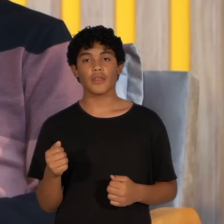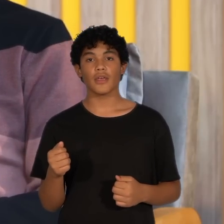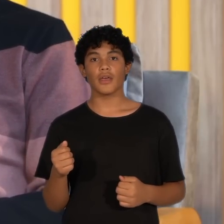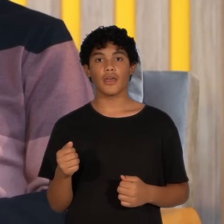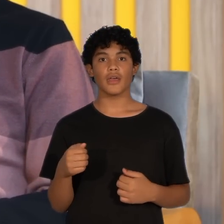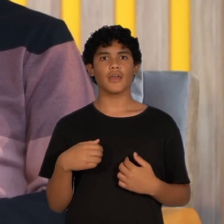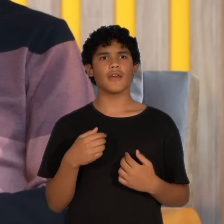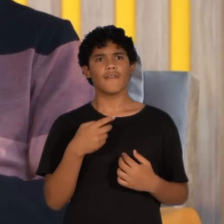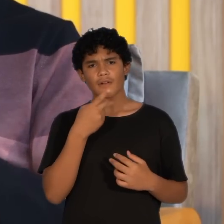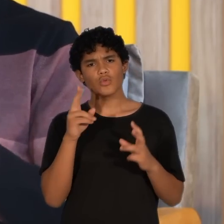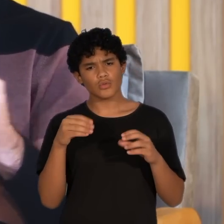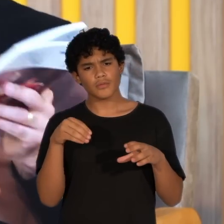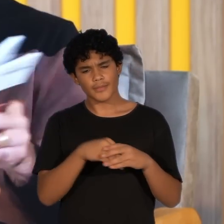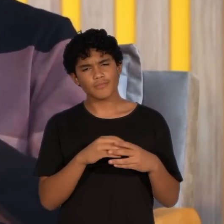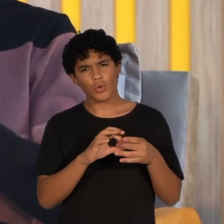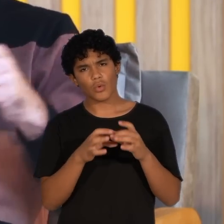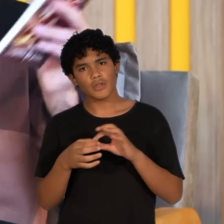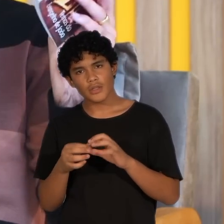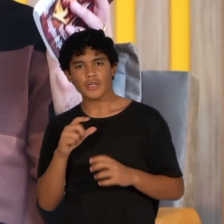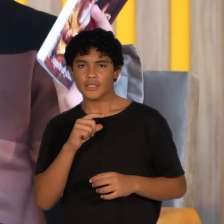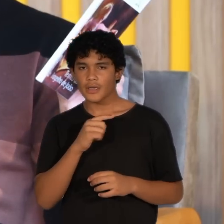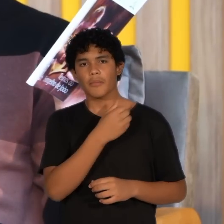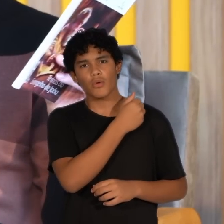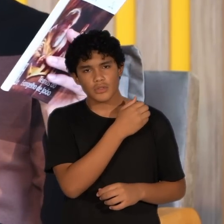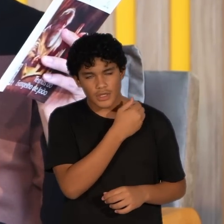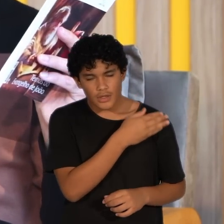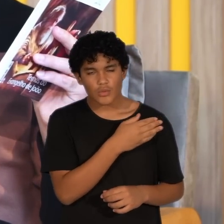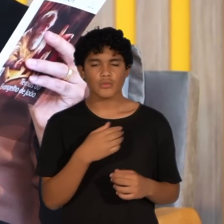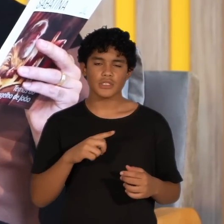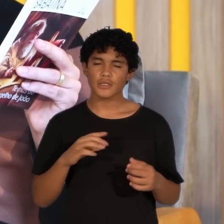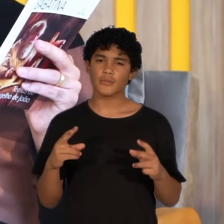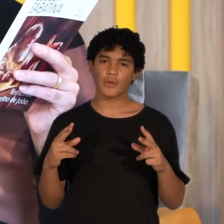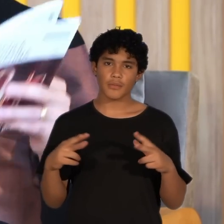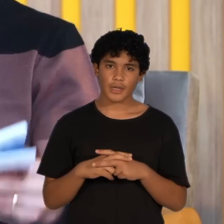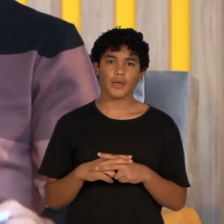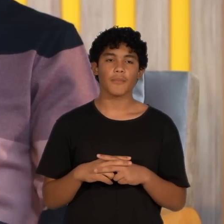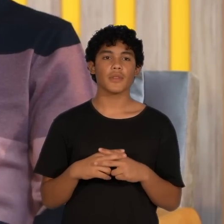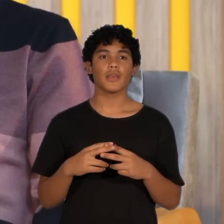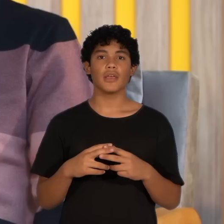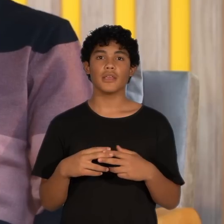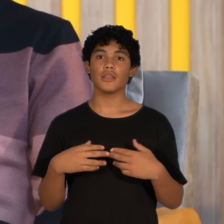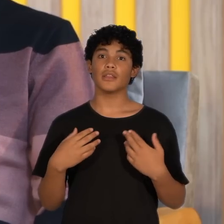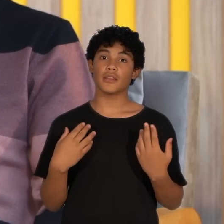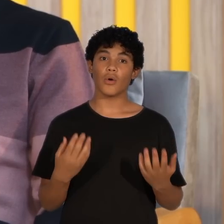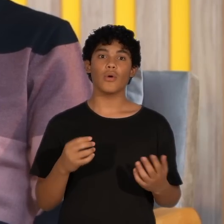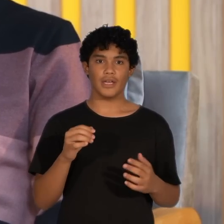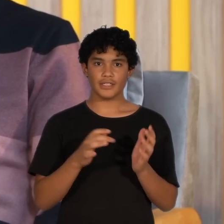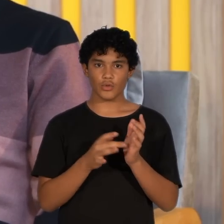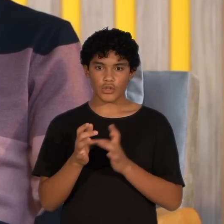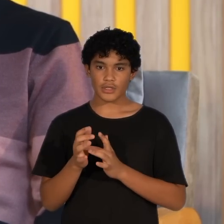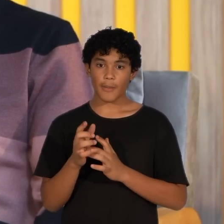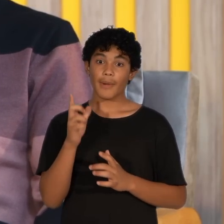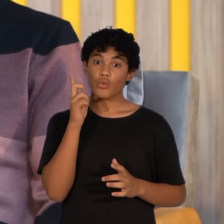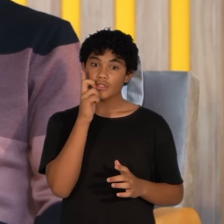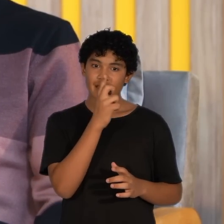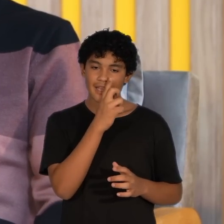falou, rixa, preconceito que existia naquela época lá, fato é que Jesus precisava de uma boa estratégia